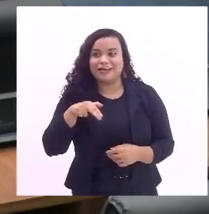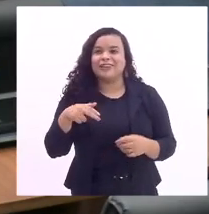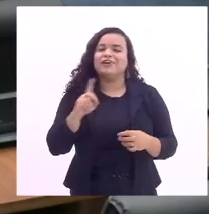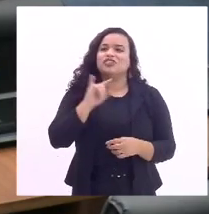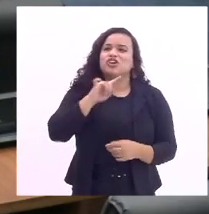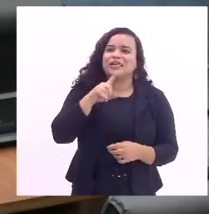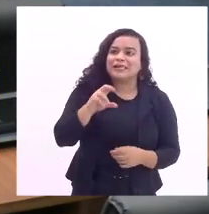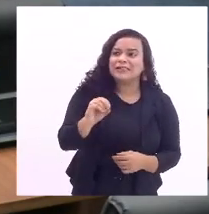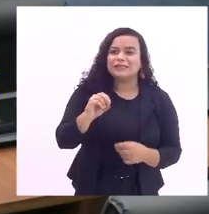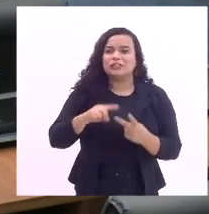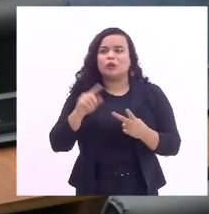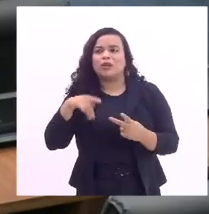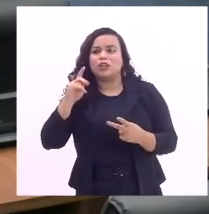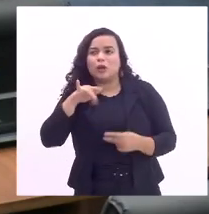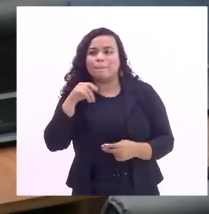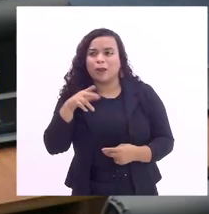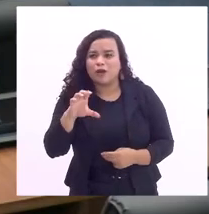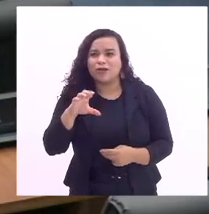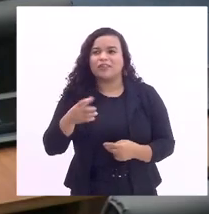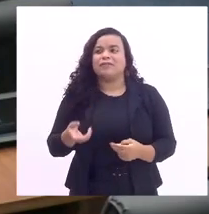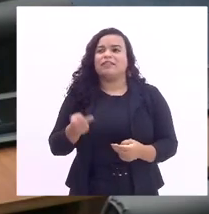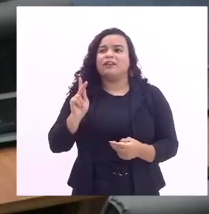Dionísio Lins, Knoploch, Márcio